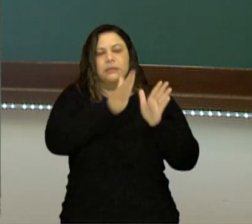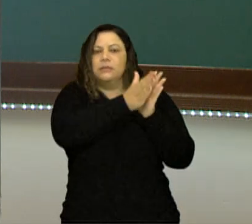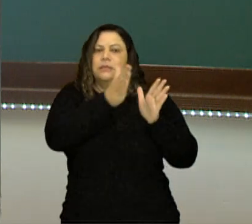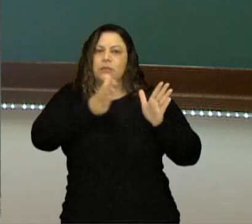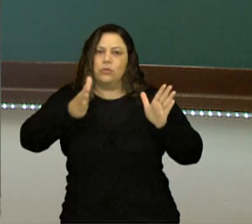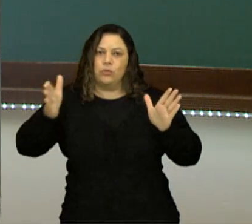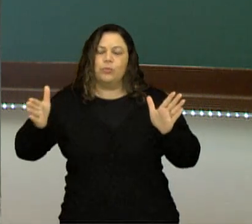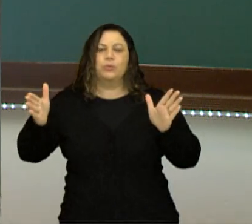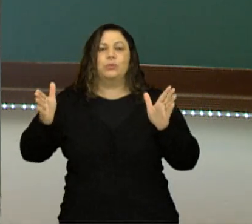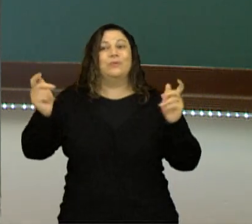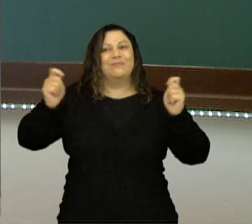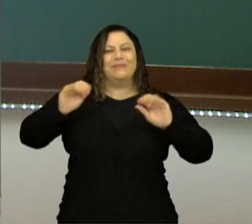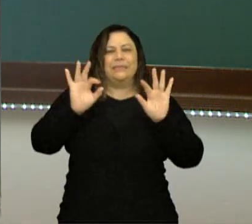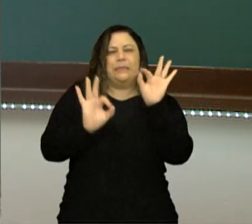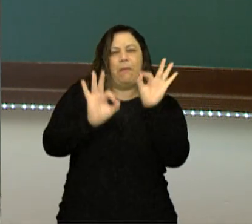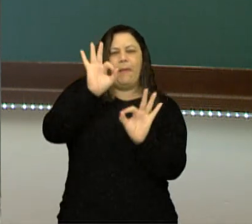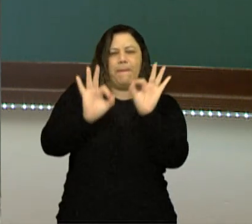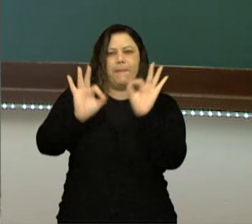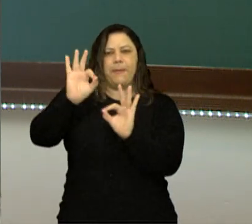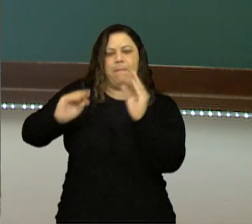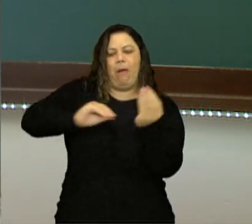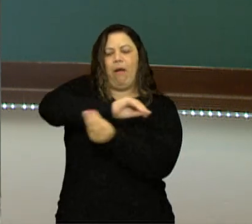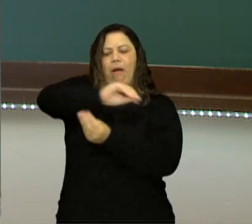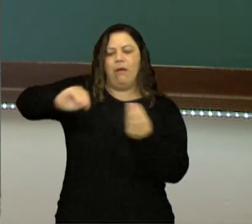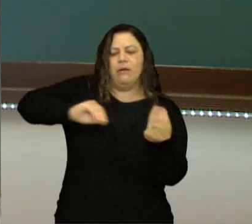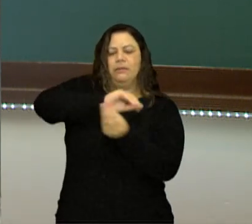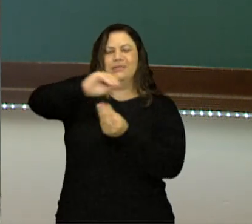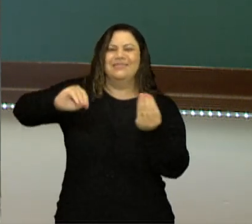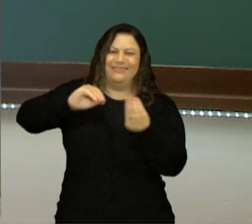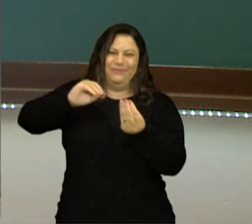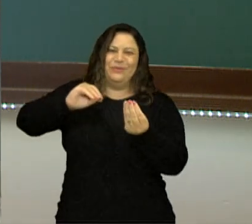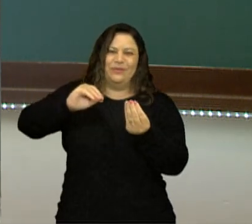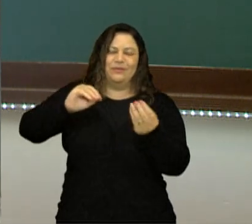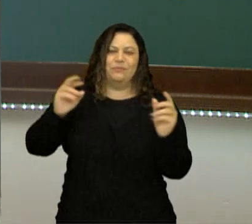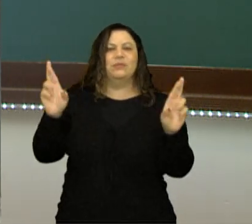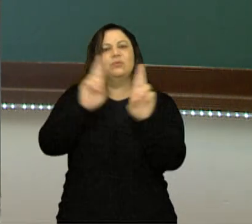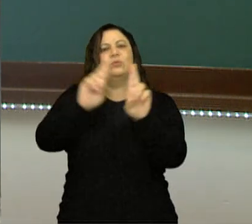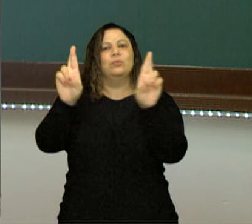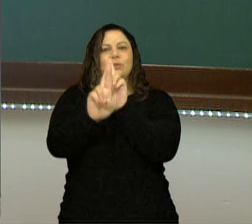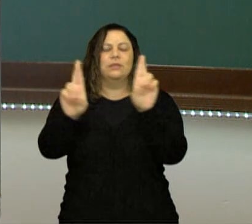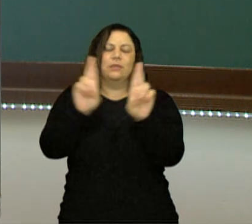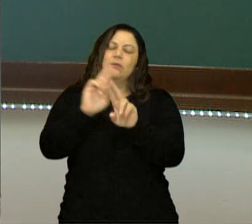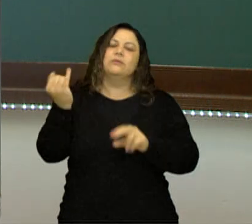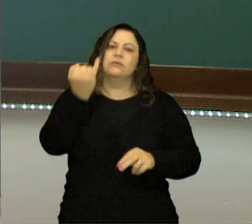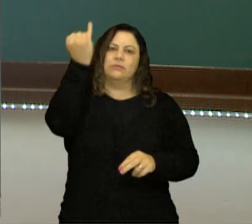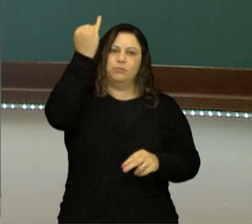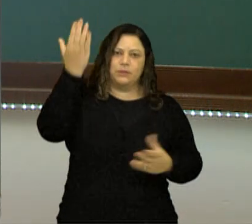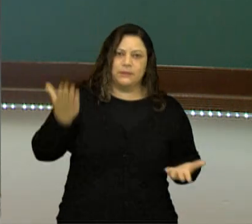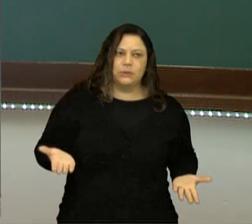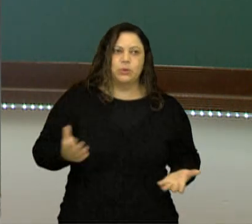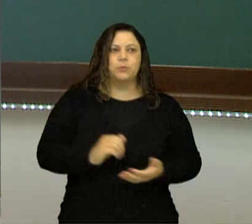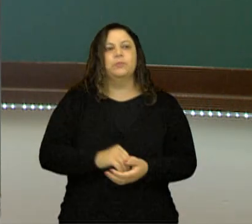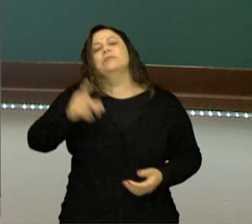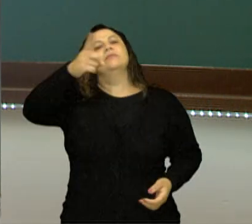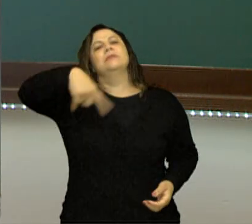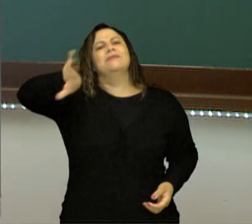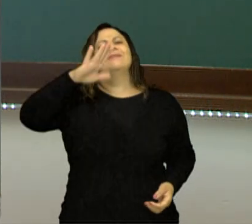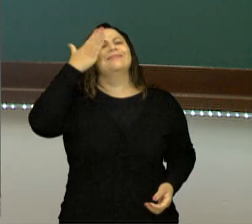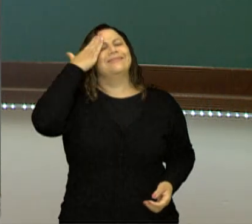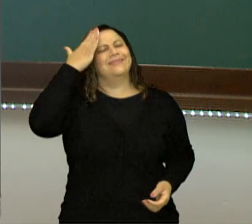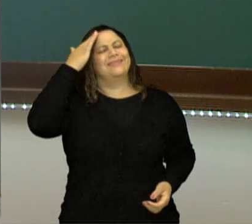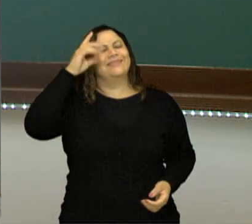ali um pouco desordenado de mitoses, mas todos eles têm uma relação bastante importante. Vocês já sabem,